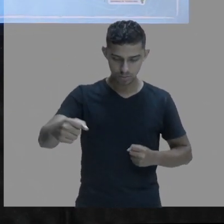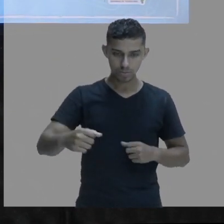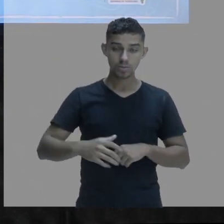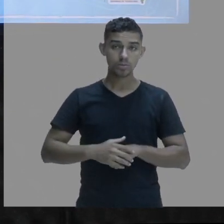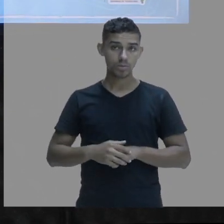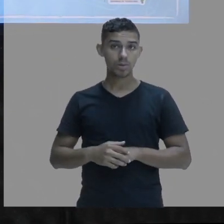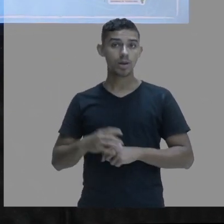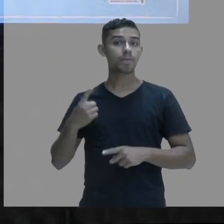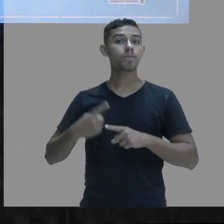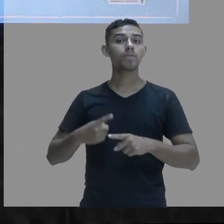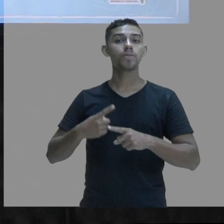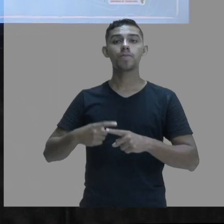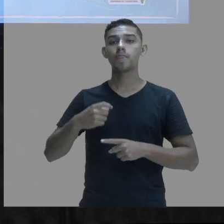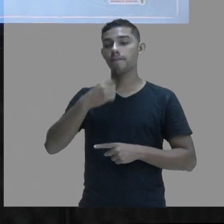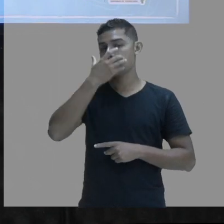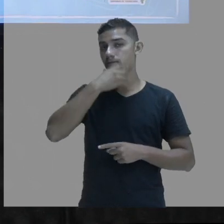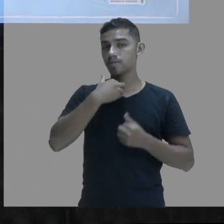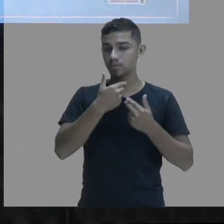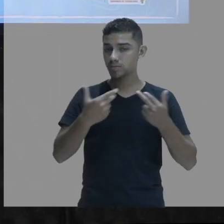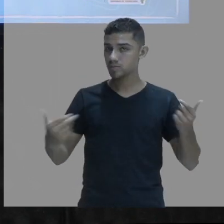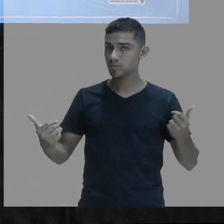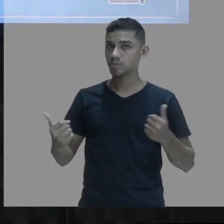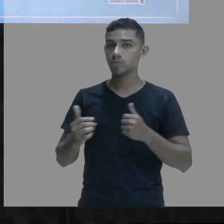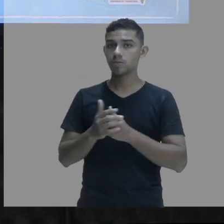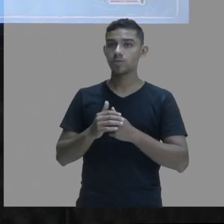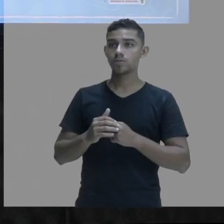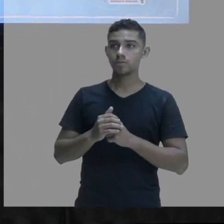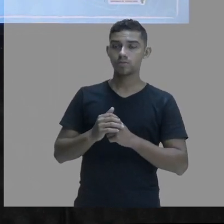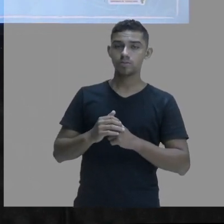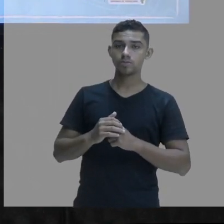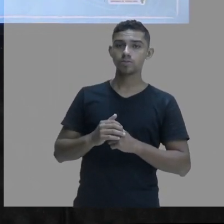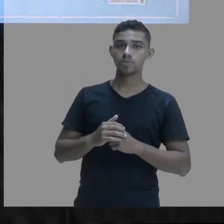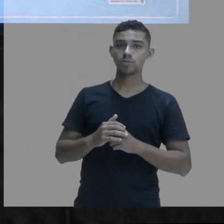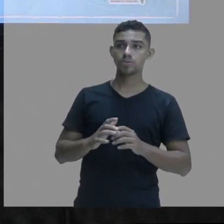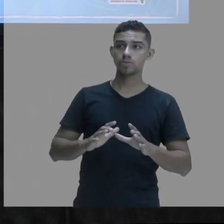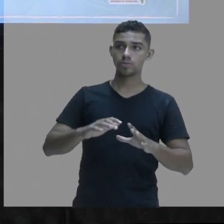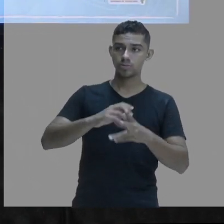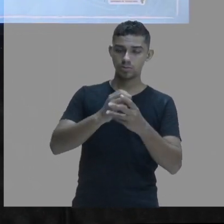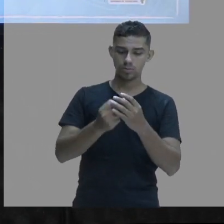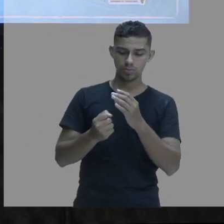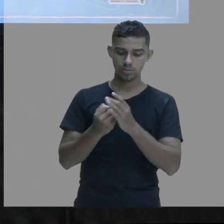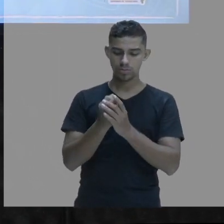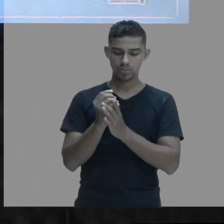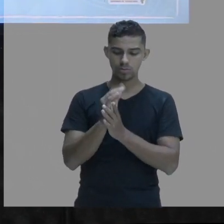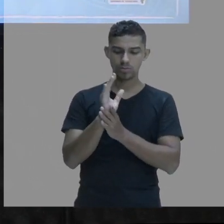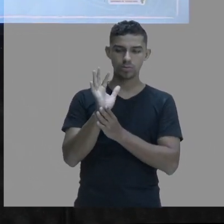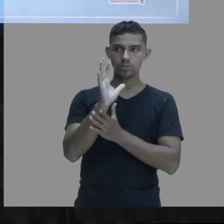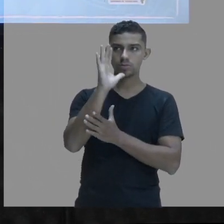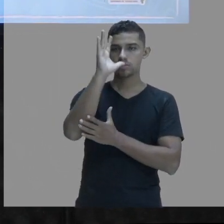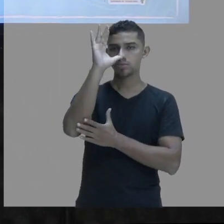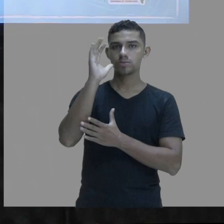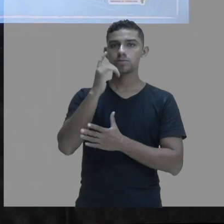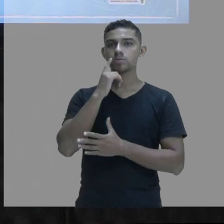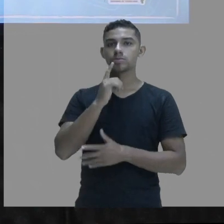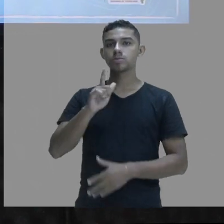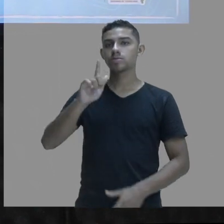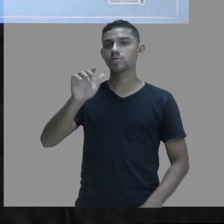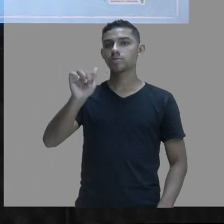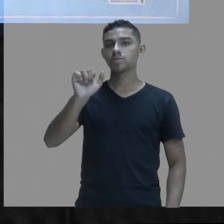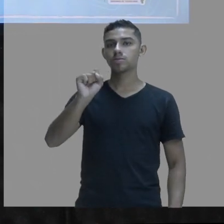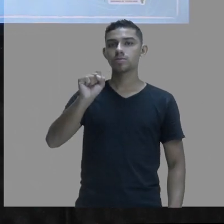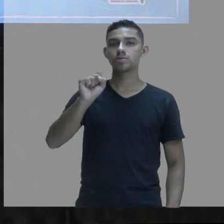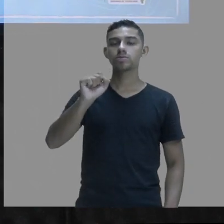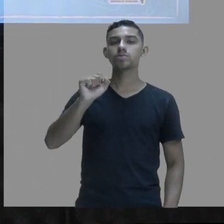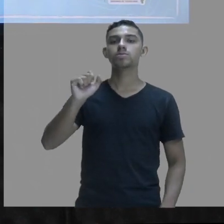está verde, né, ela libera, né, se a gente colocar dentro de um saco, então essa fruta vai liberar o